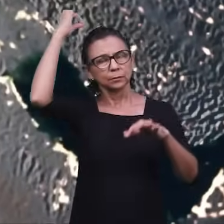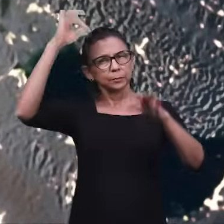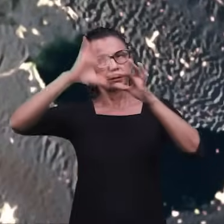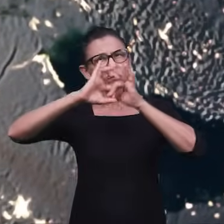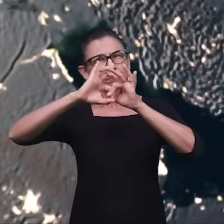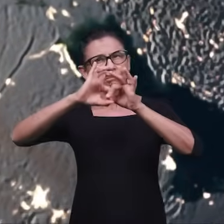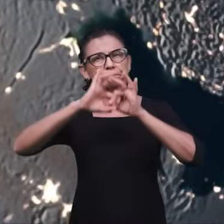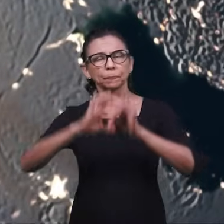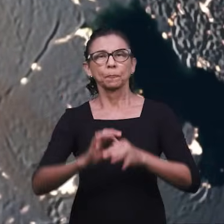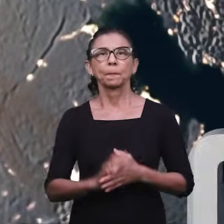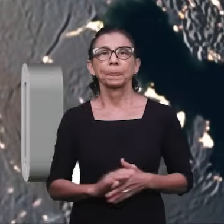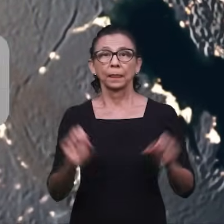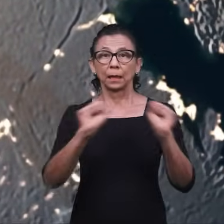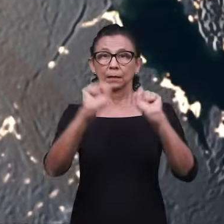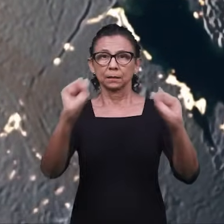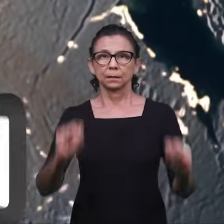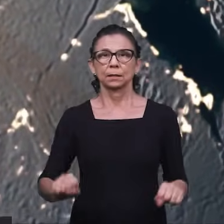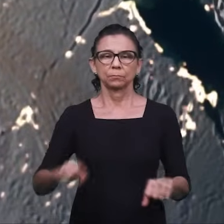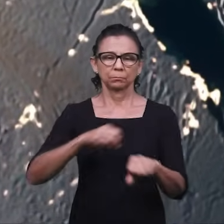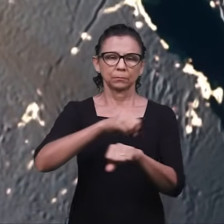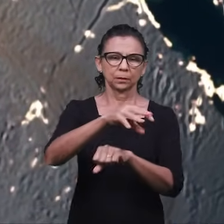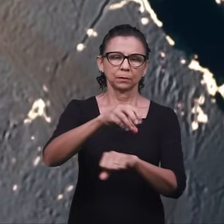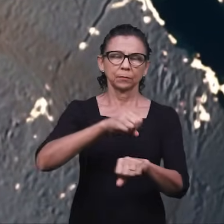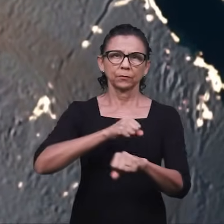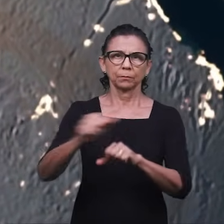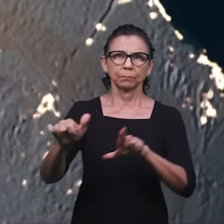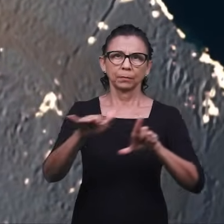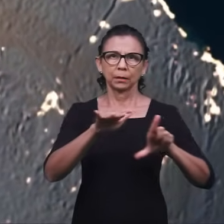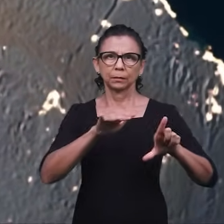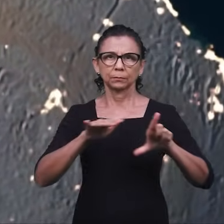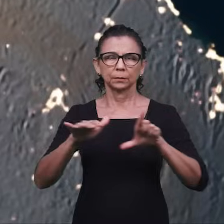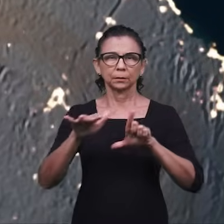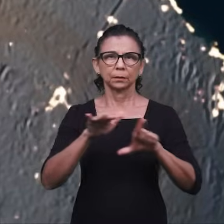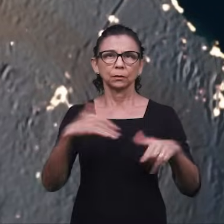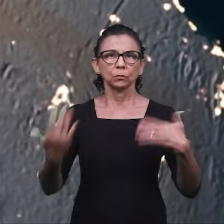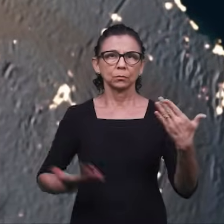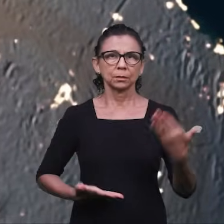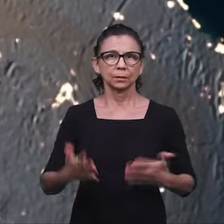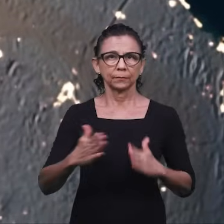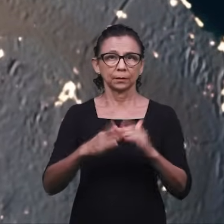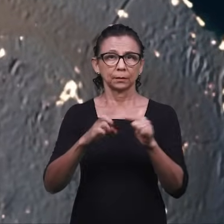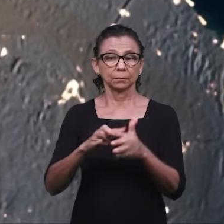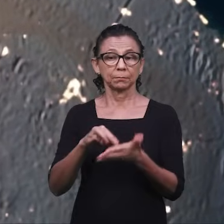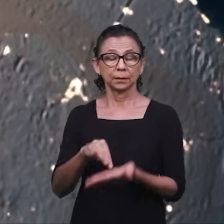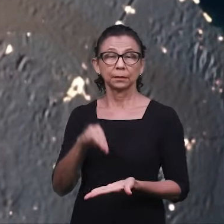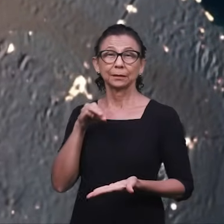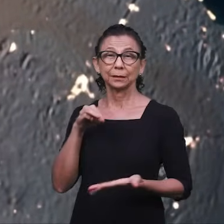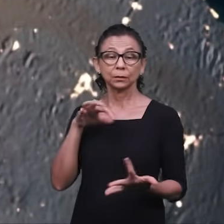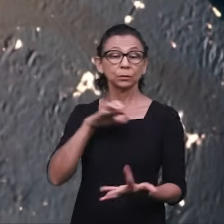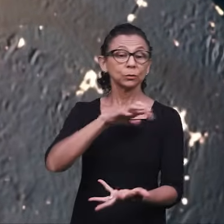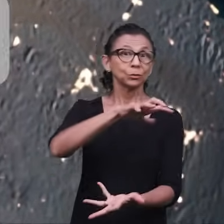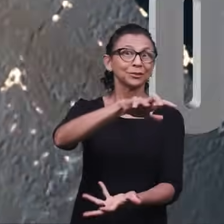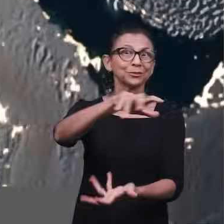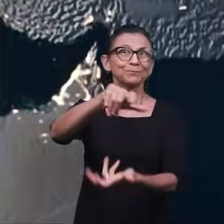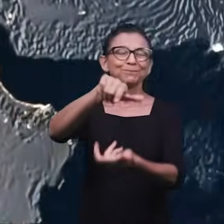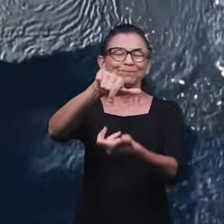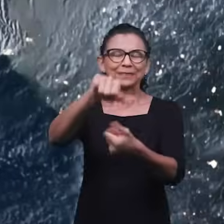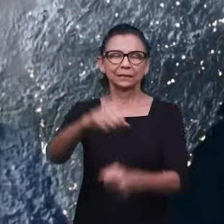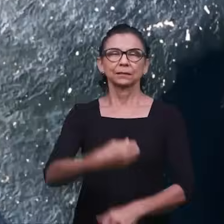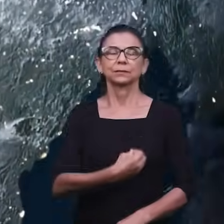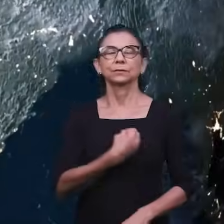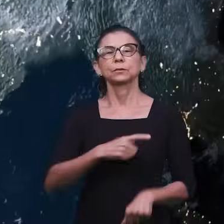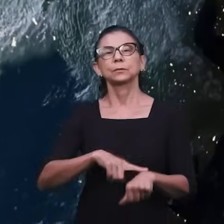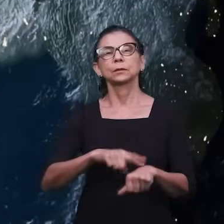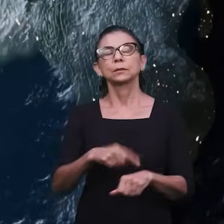espírito. Através do sistema de transmissão multiplataformas, os membros da Igreja Cristã Maranata de todo o